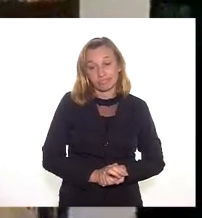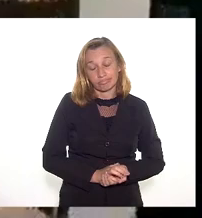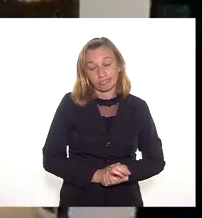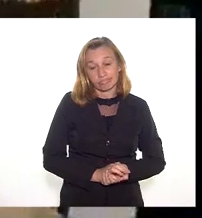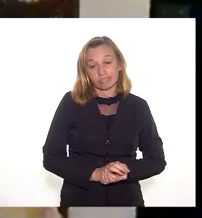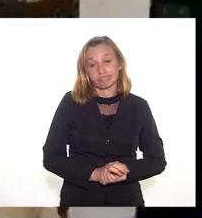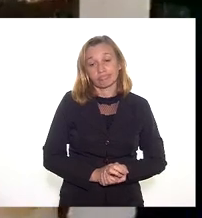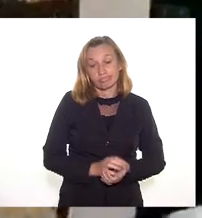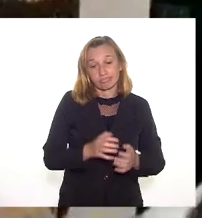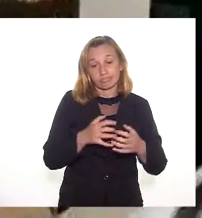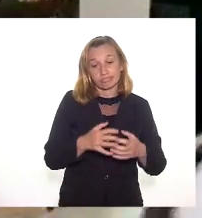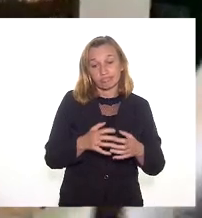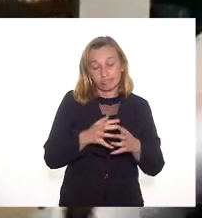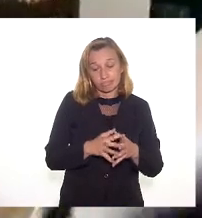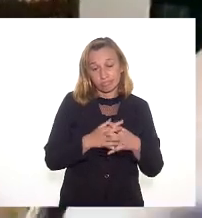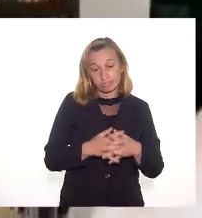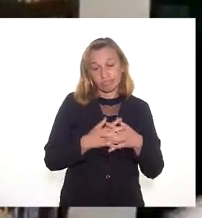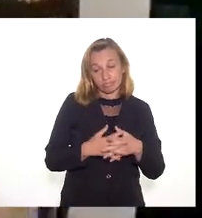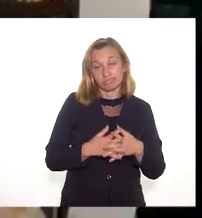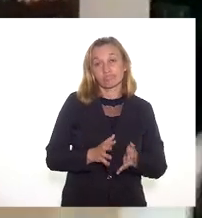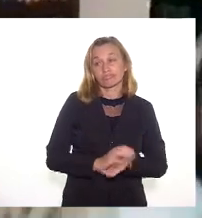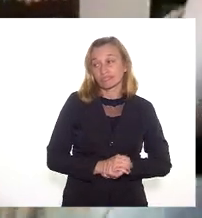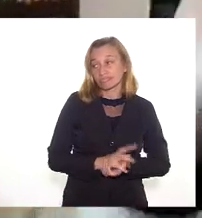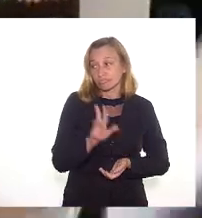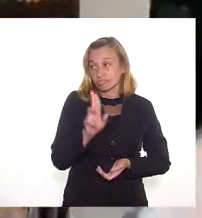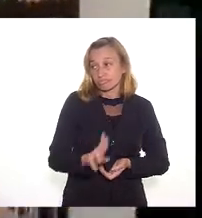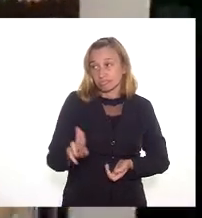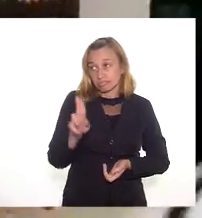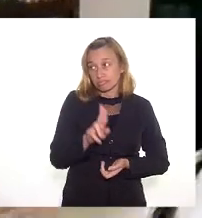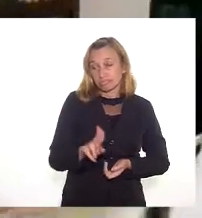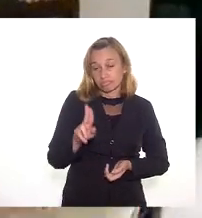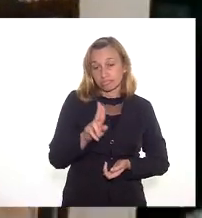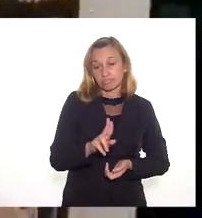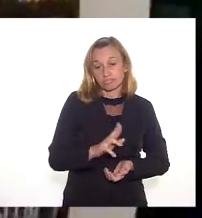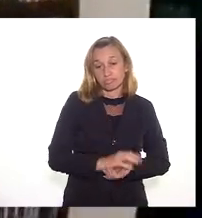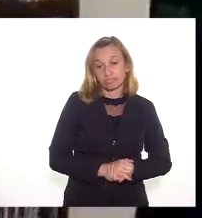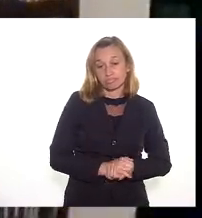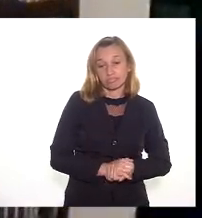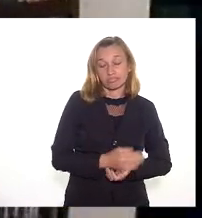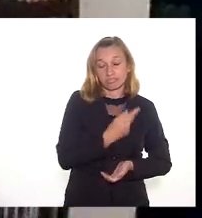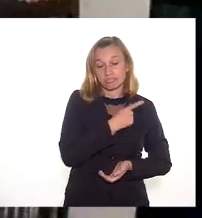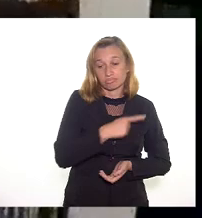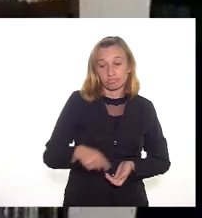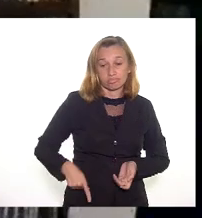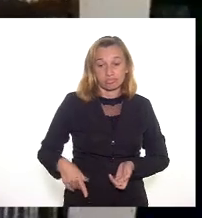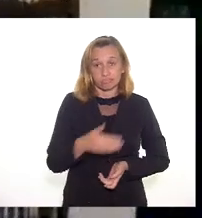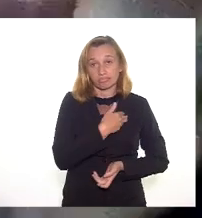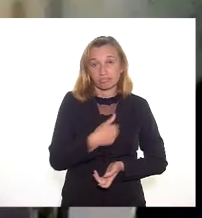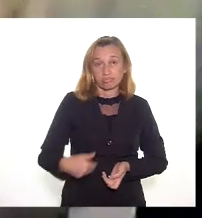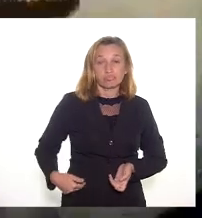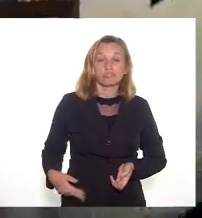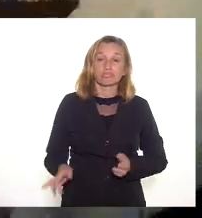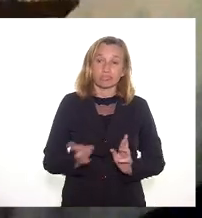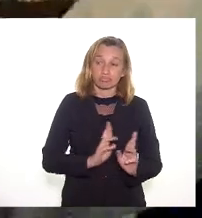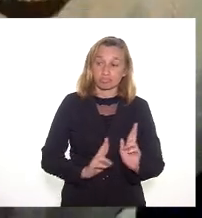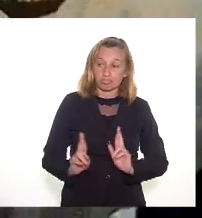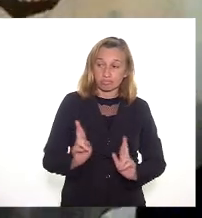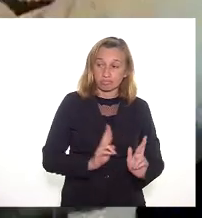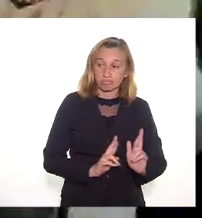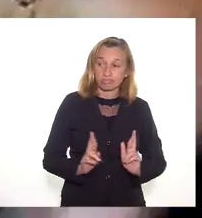conflitual de uso permanente do presidente da república em relação